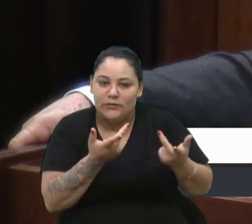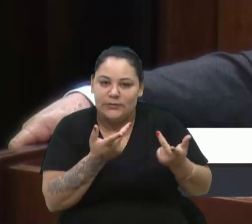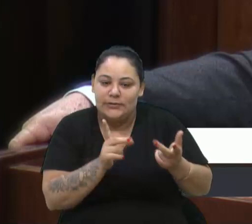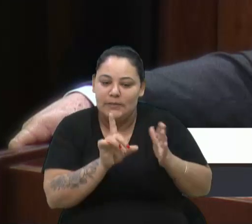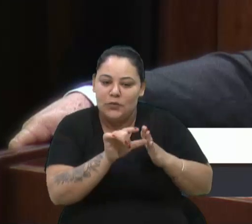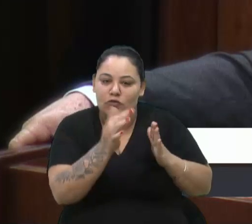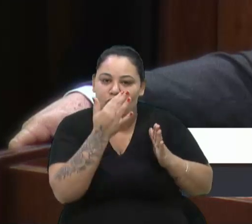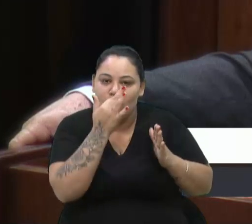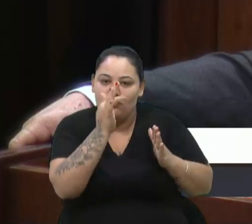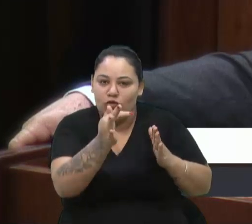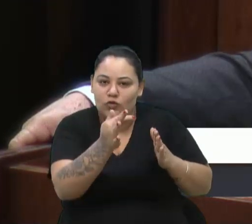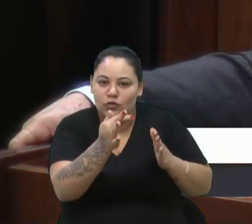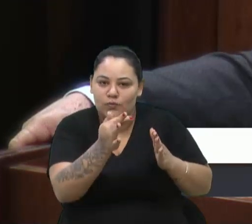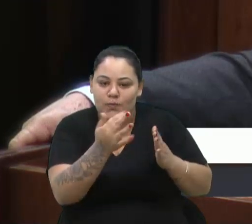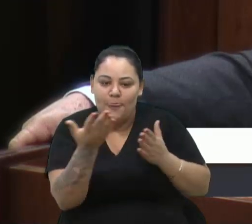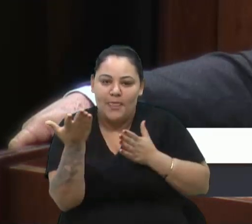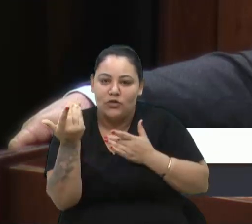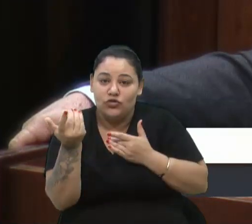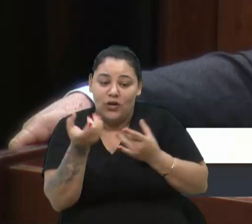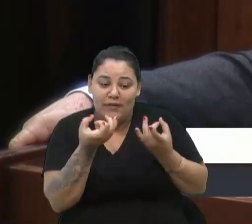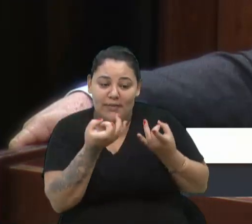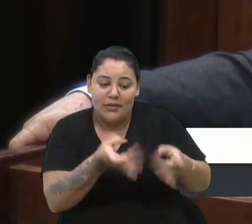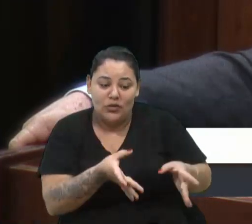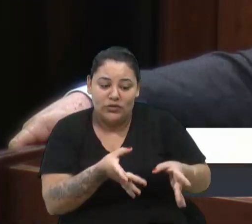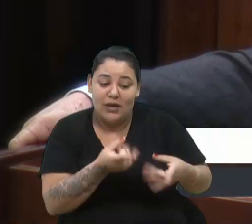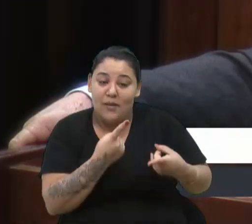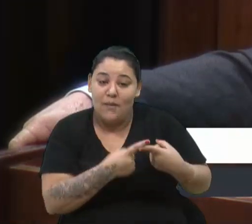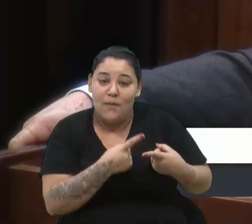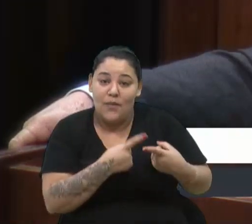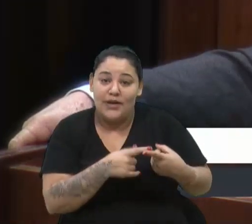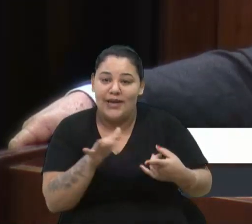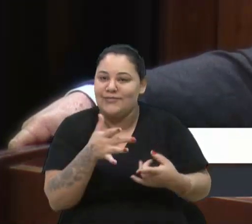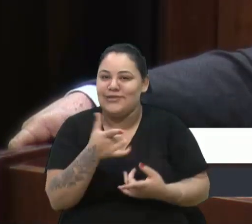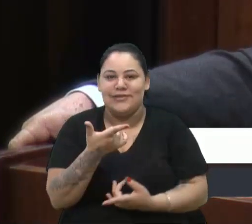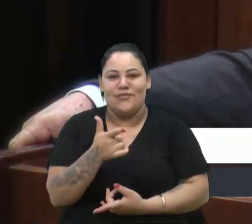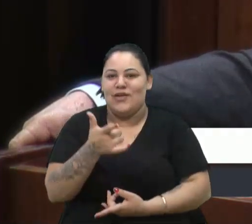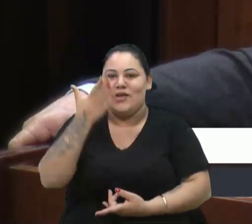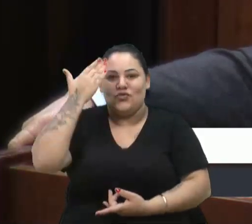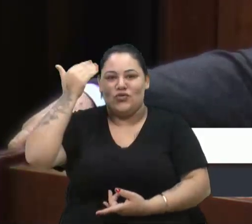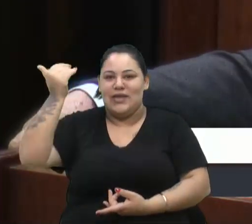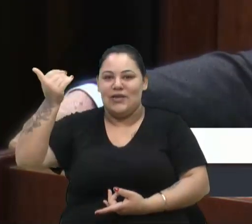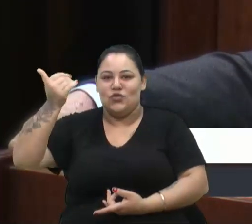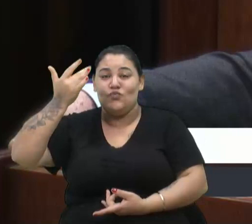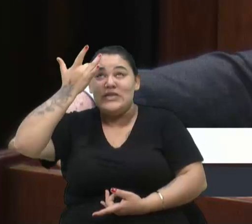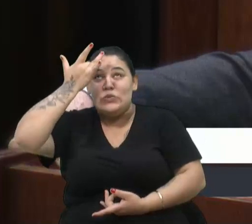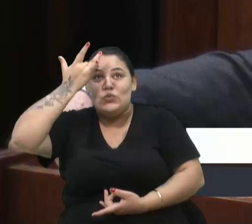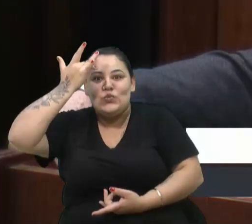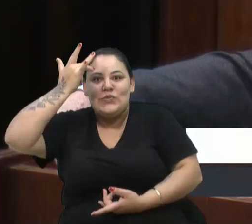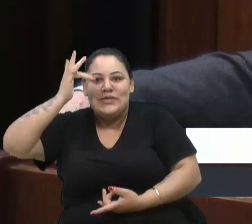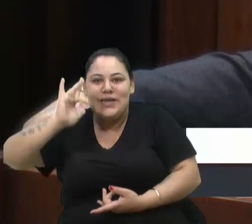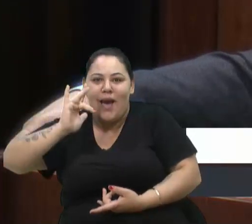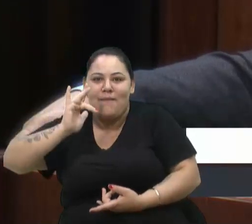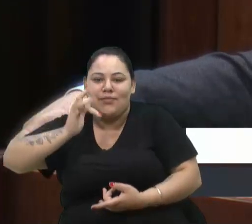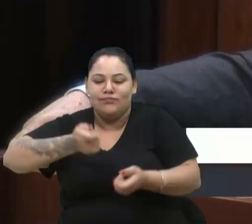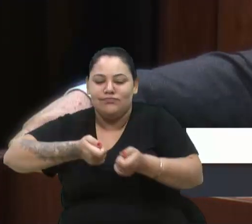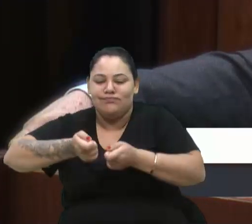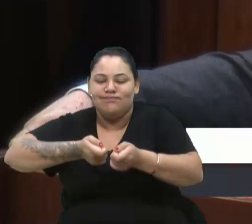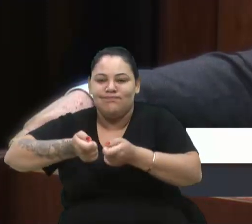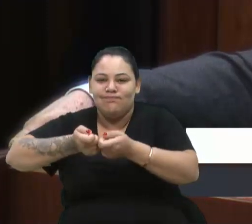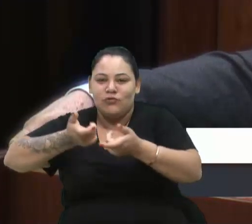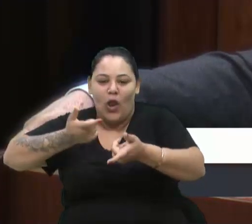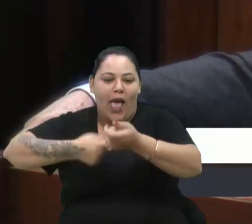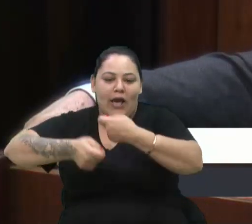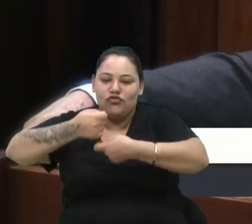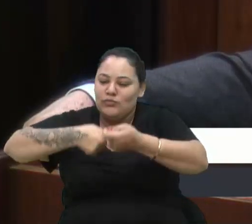o jovem acaba abandonando por num haver o êxito daquilo que está buscando na sua propriedade eu sei